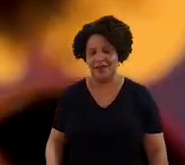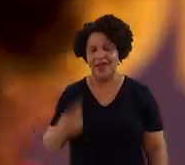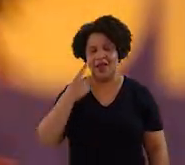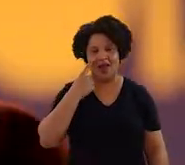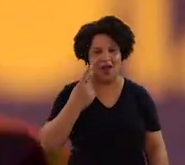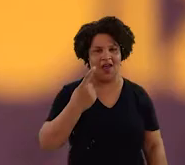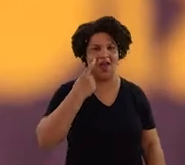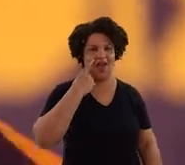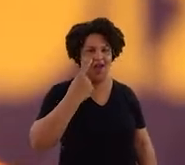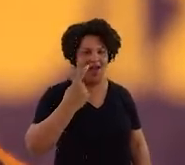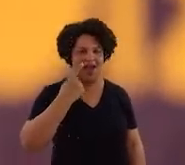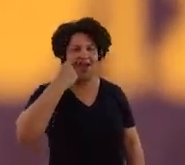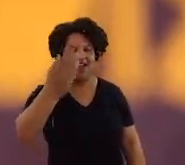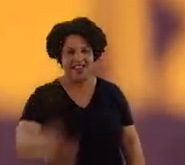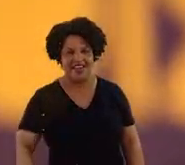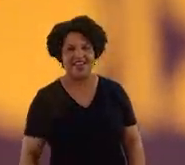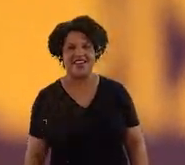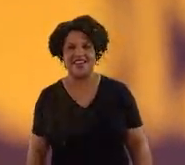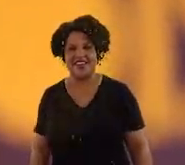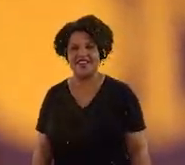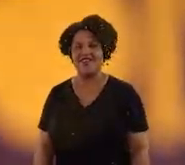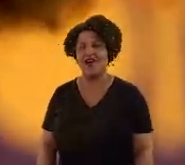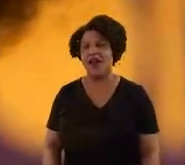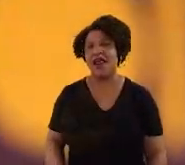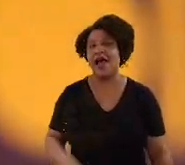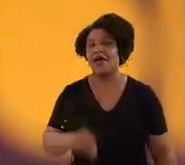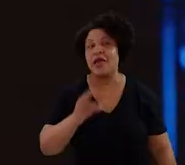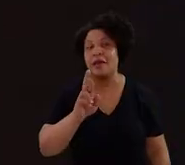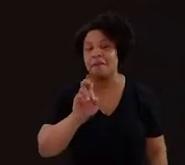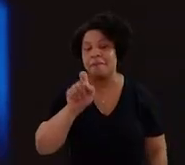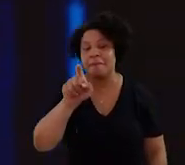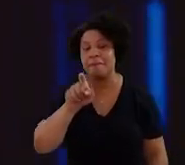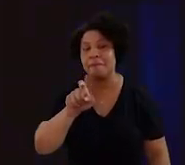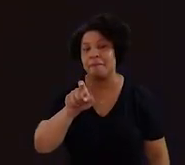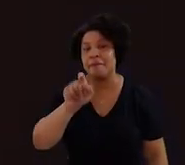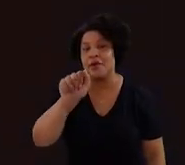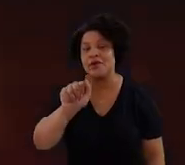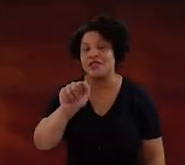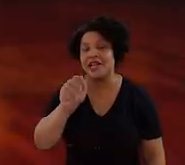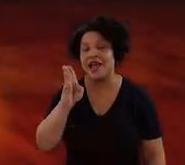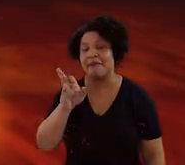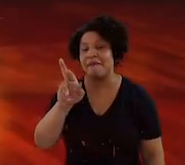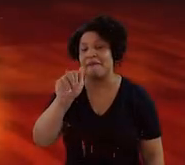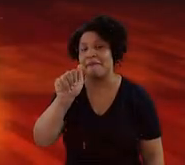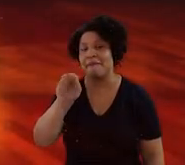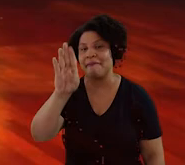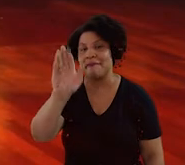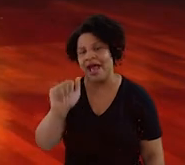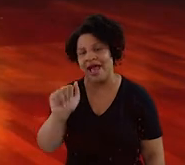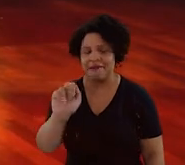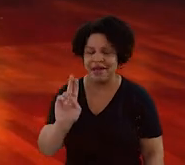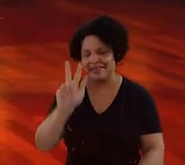Ei, bruxa braba, a cronista tá na pista. Salve, salve, TDL.